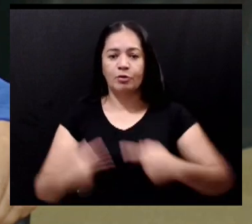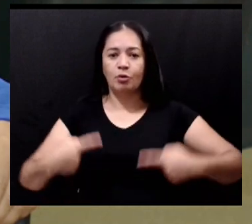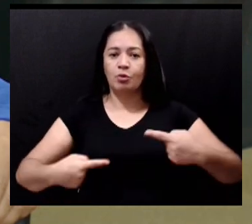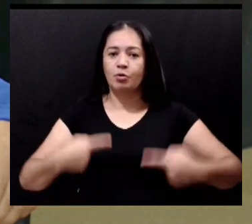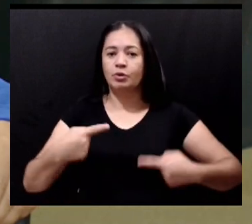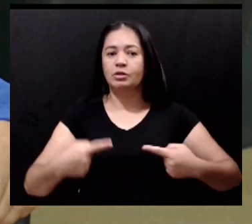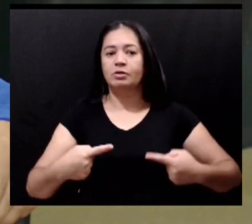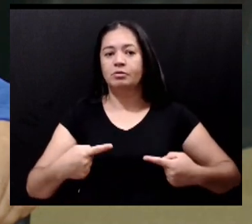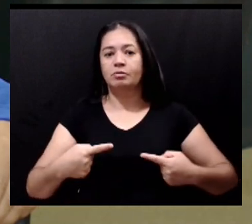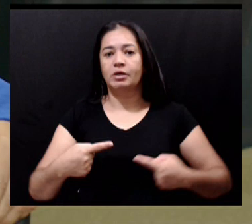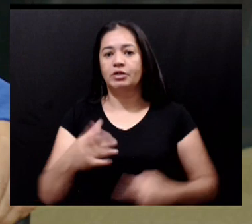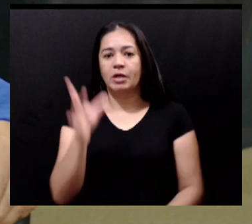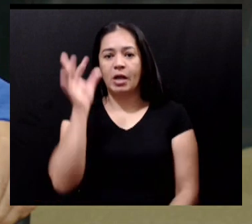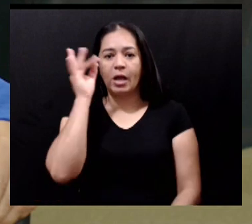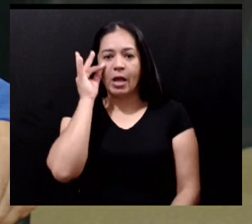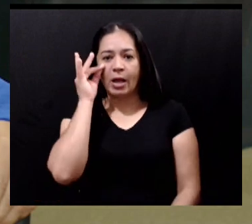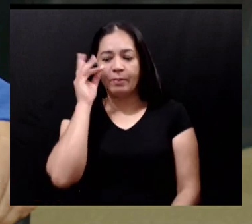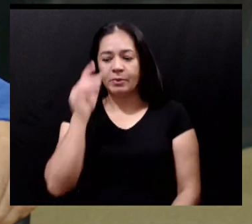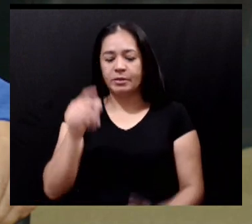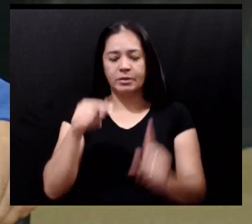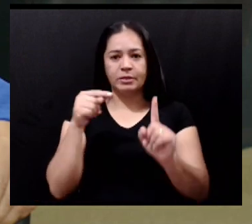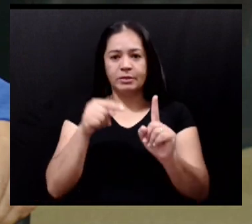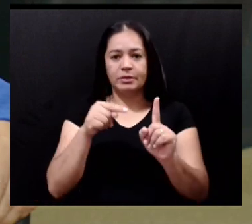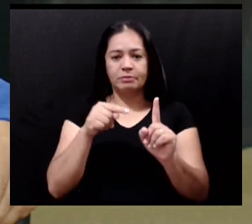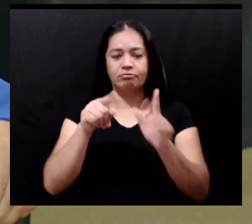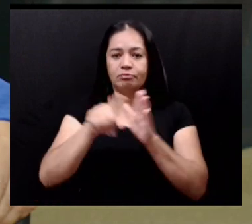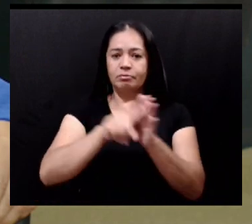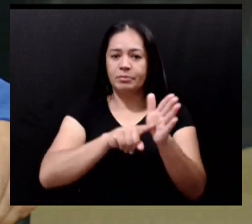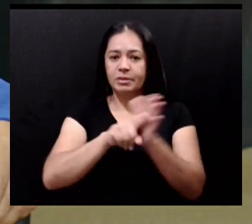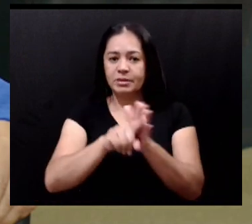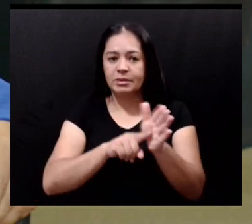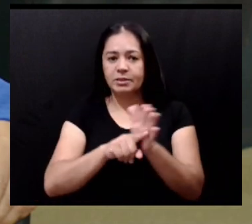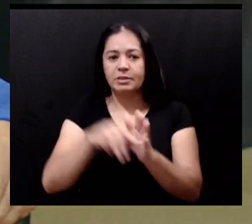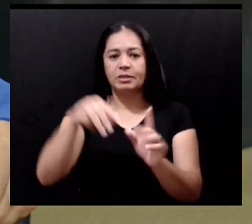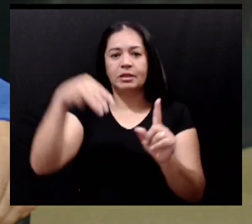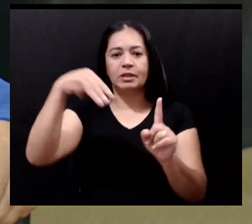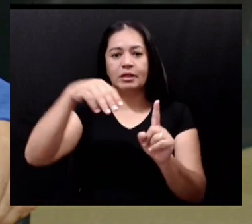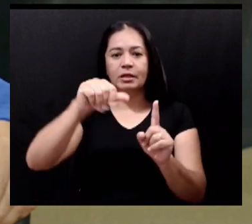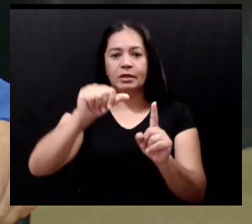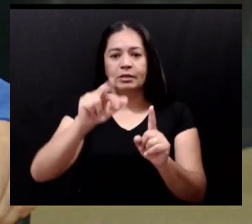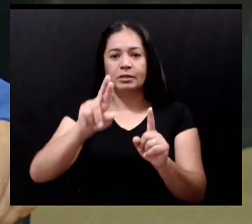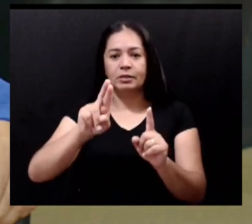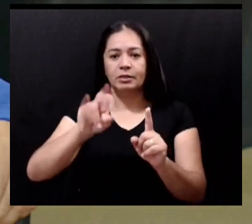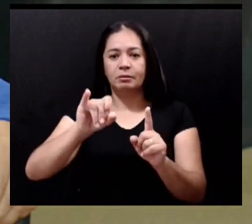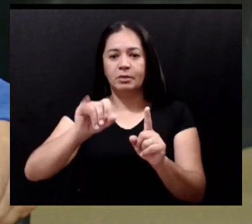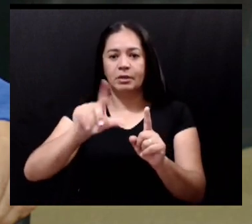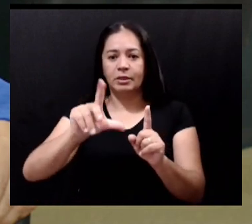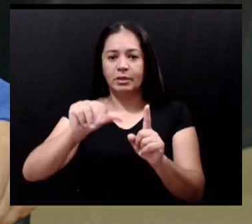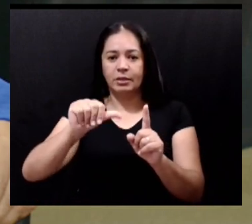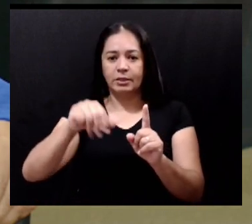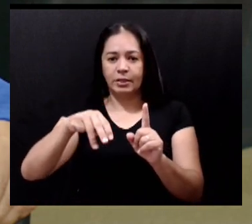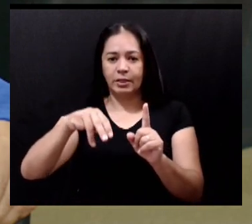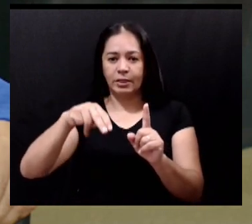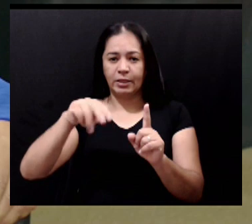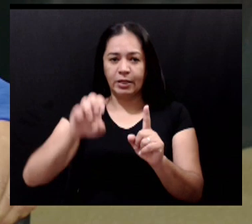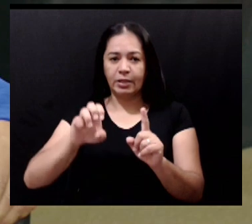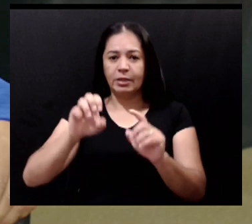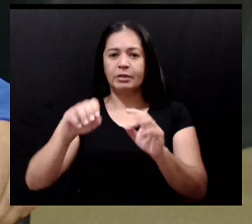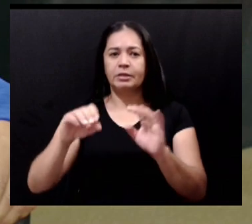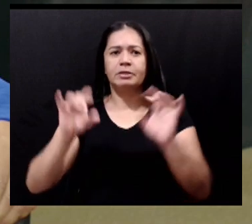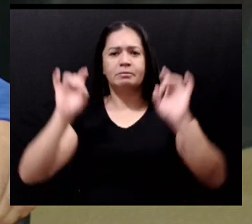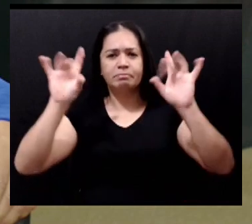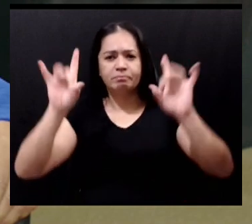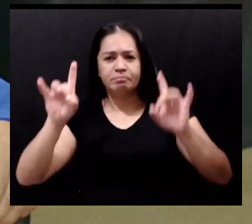da pesquisadora da Unicamp, a Marilane Teixeira, especialista no tema jornada de trabalho, além de